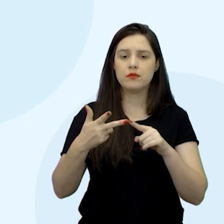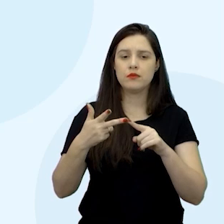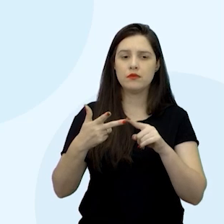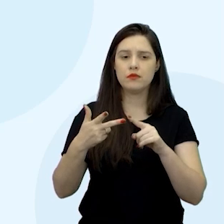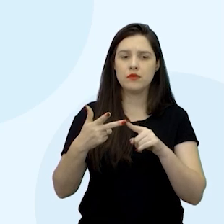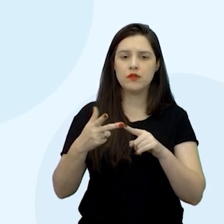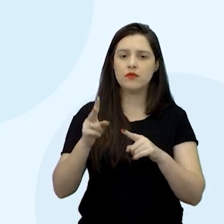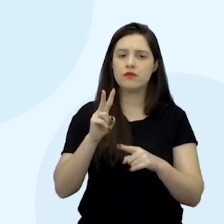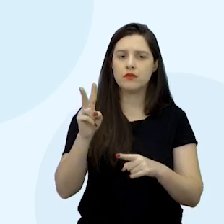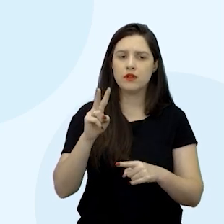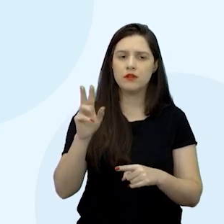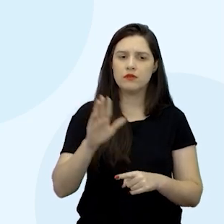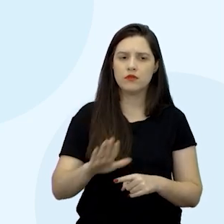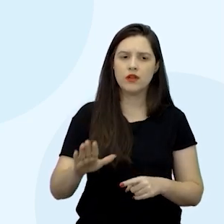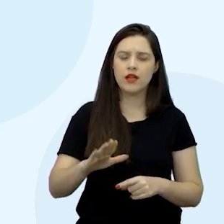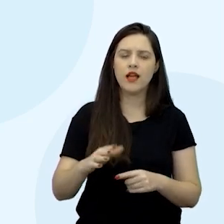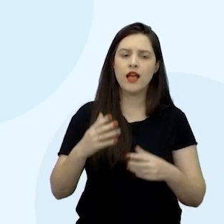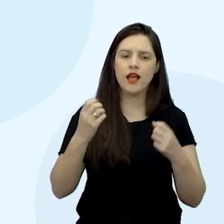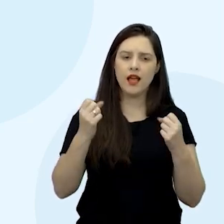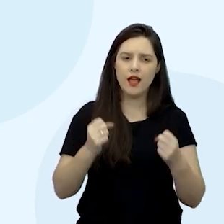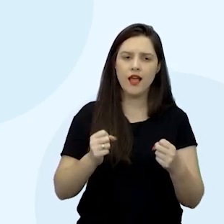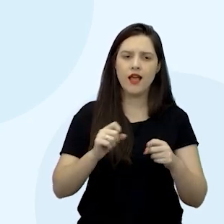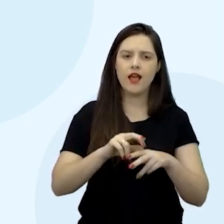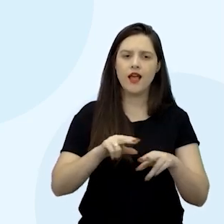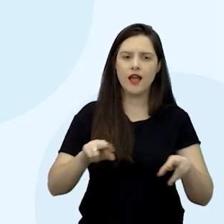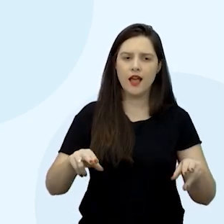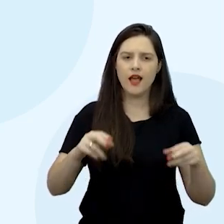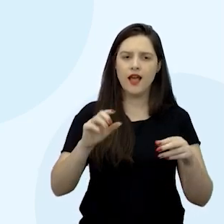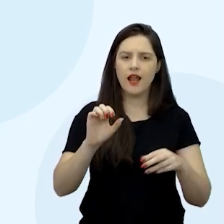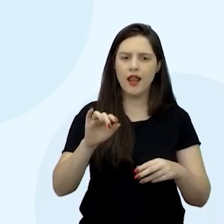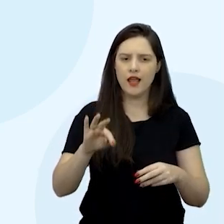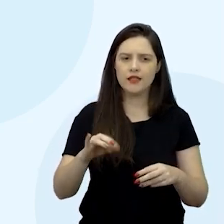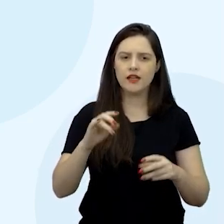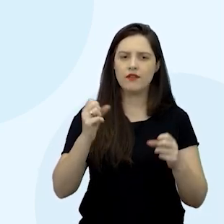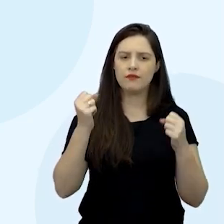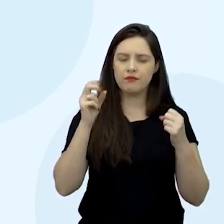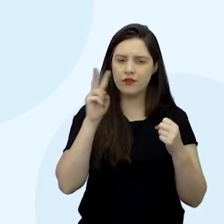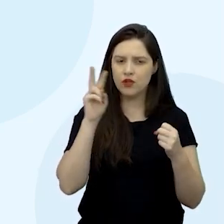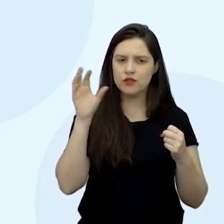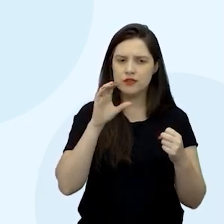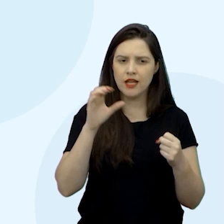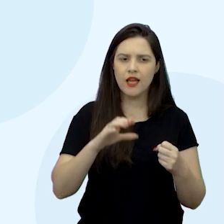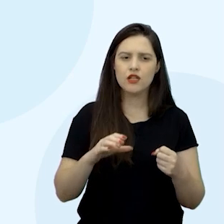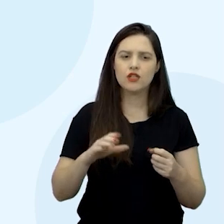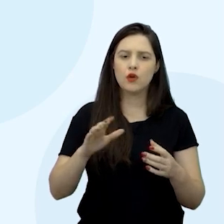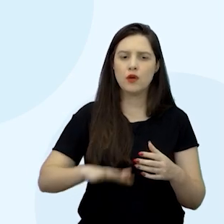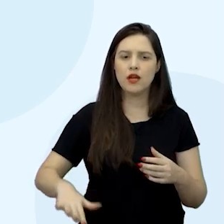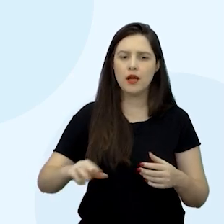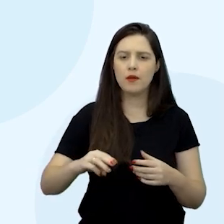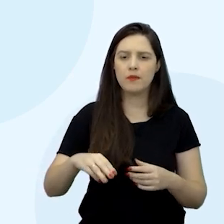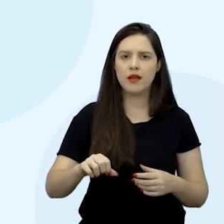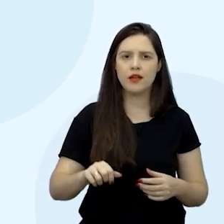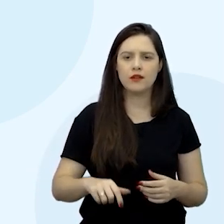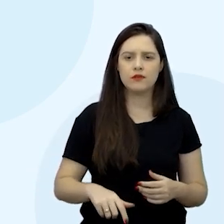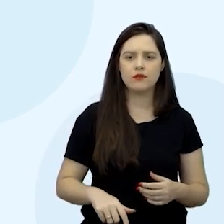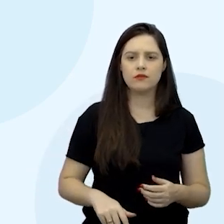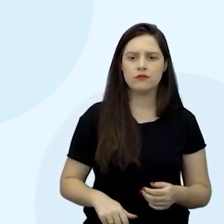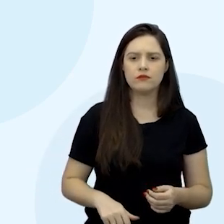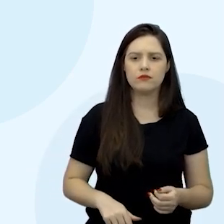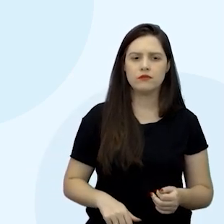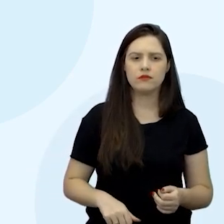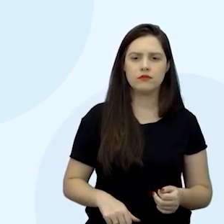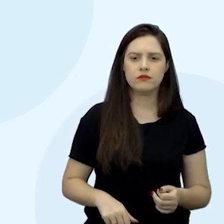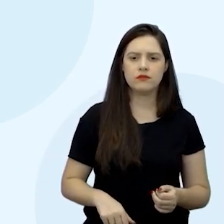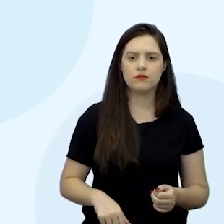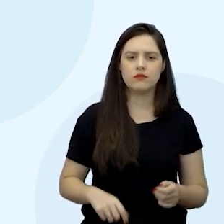mostra para vocês, né? Carga elétrica, velocidade e campo magnético. Lembra que a carga elétrica é dada em coulombs, a velocidade em metros